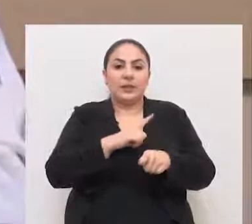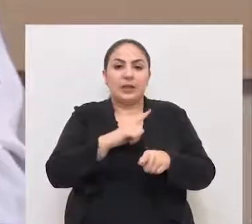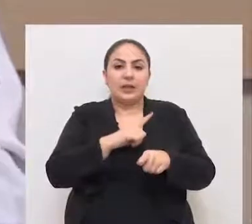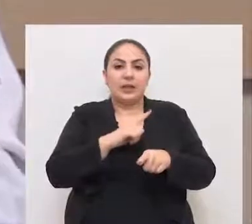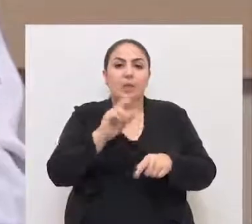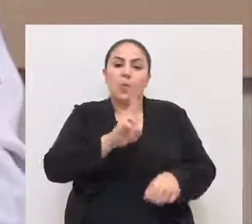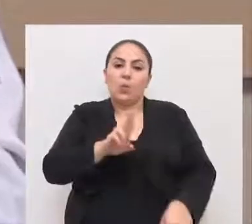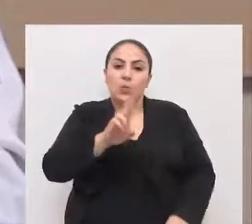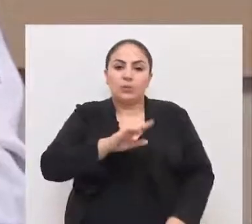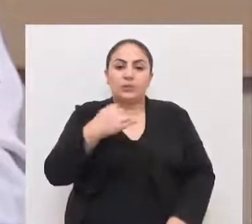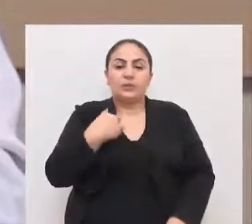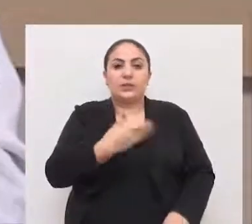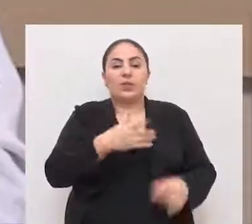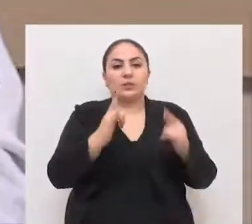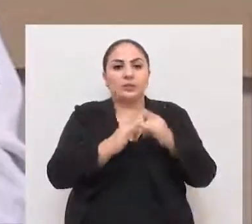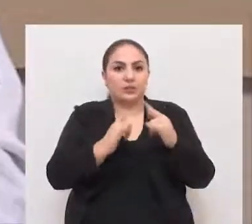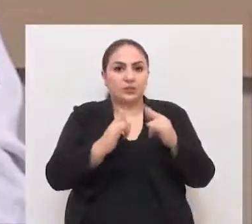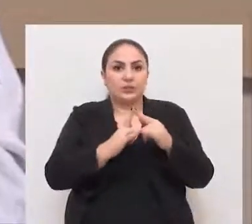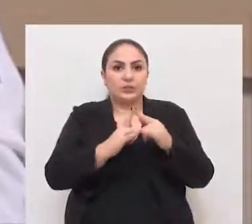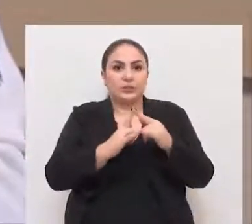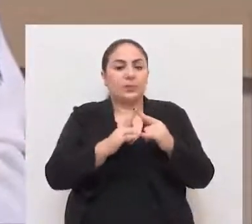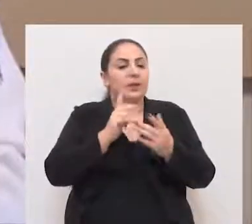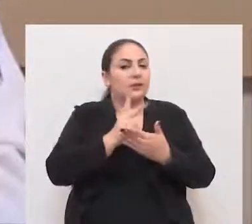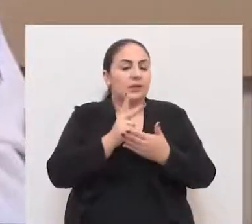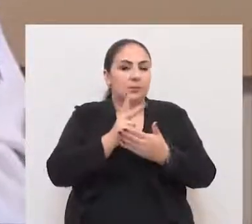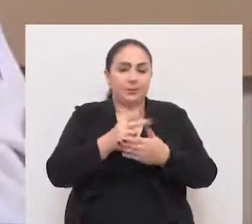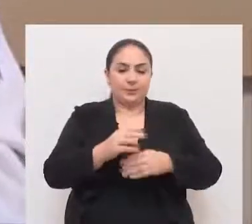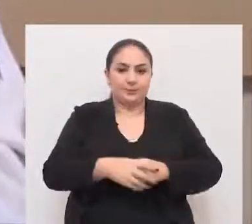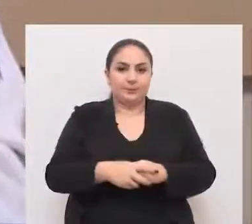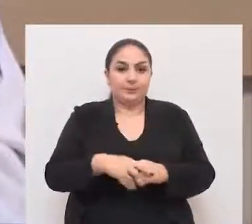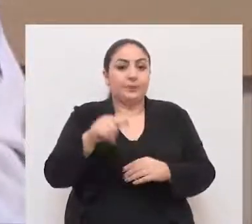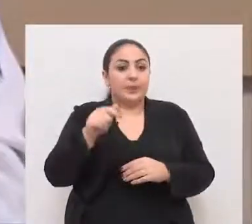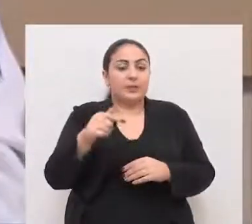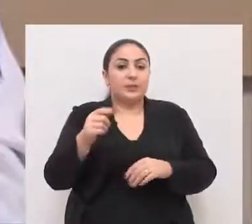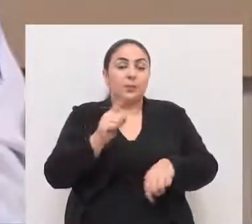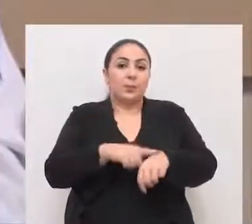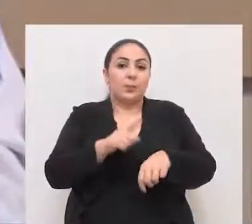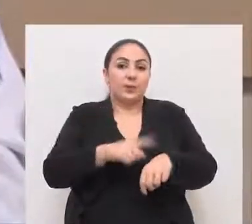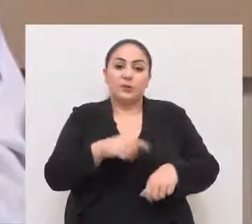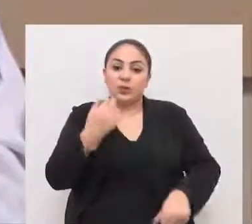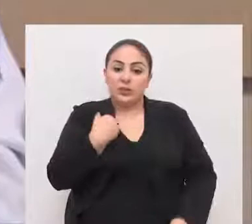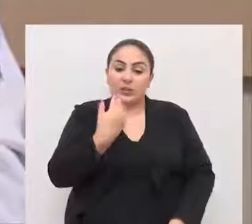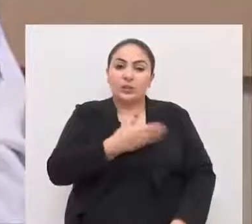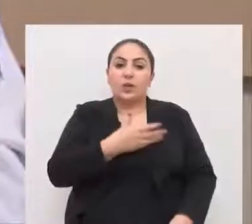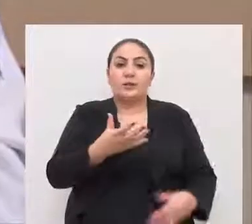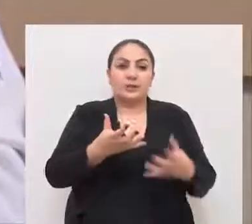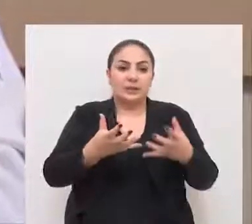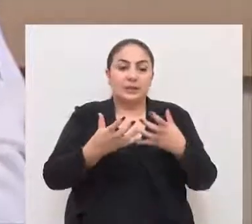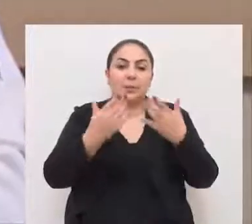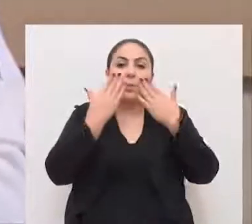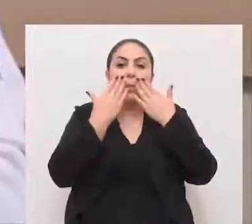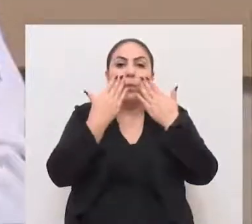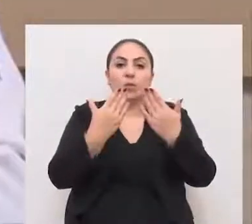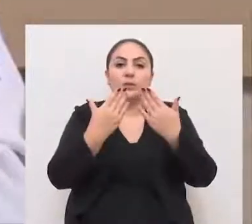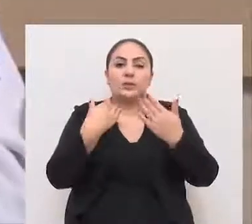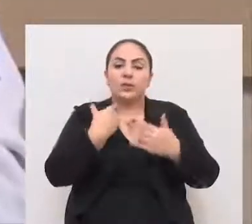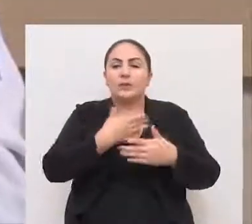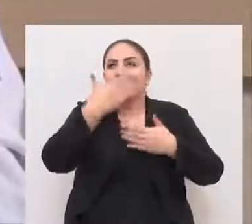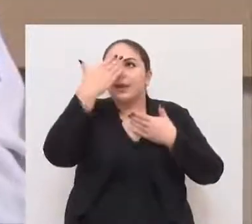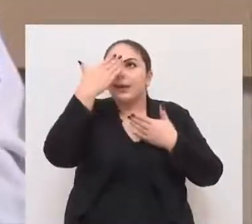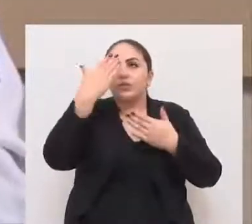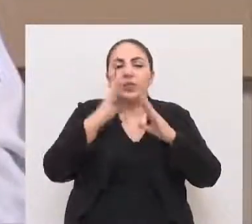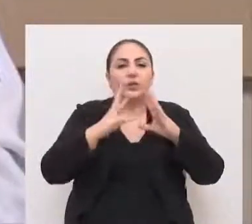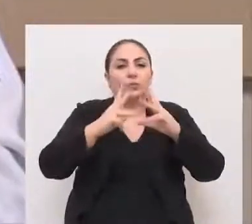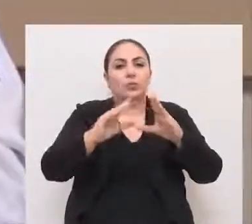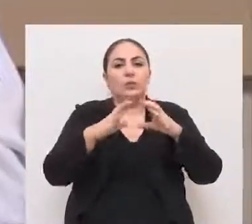servirão posteriormente para uso na nossa instituição para sempre. Esse é o momento em que nós queremos demonstrar